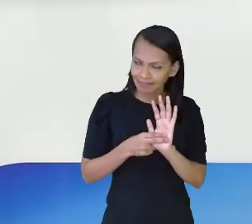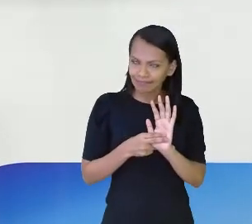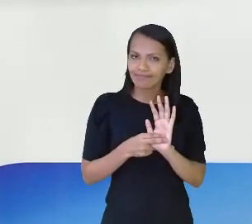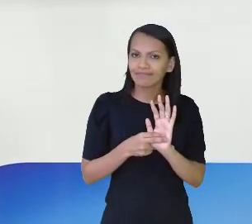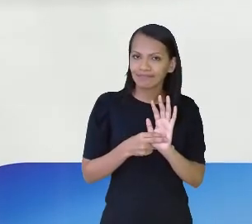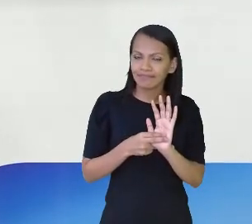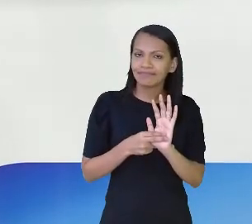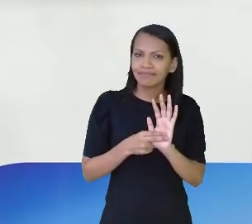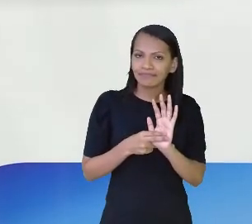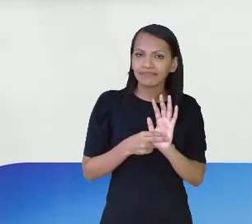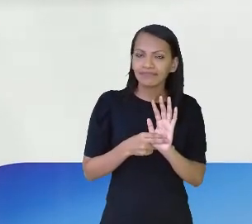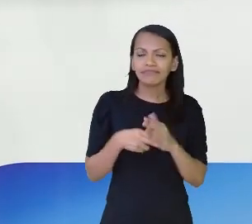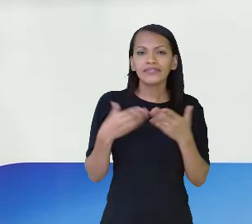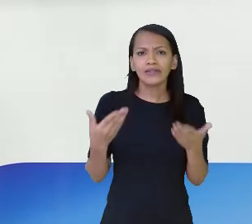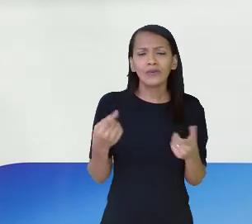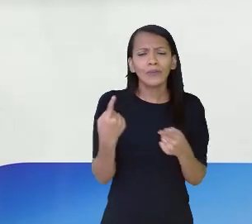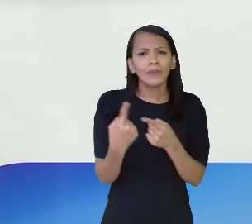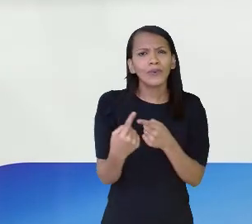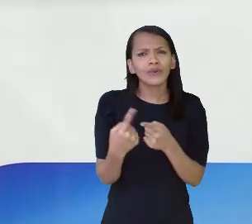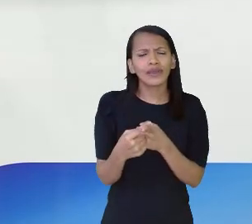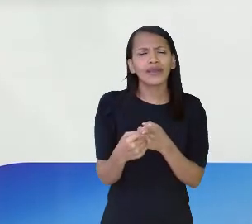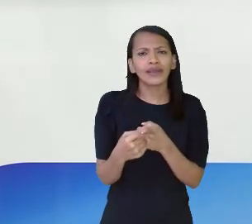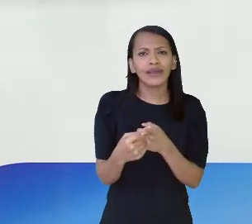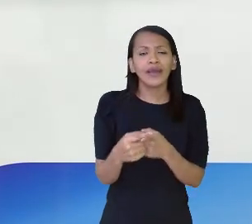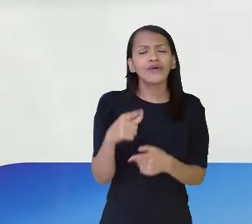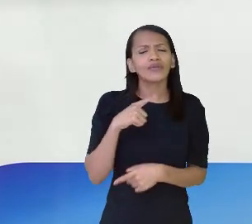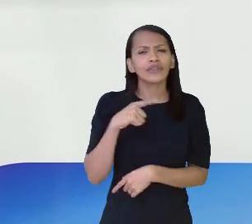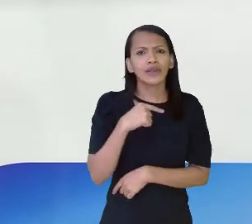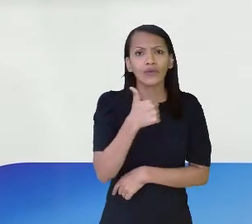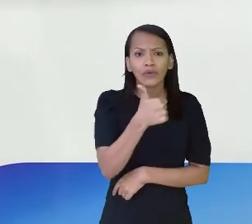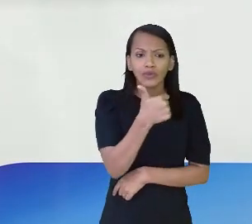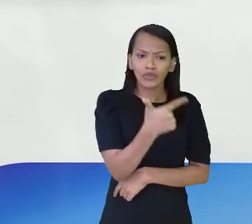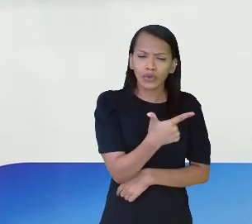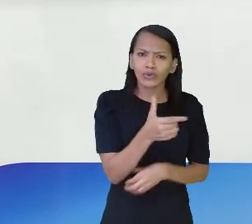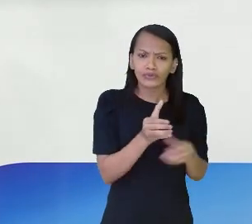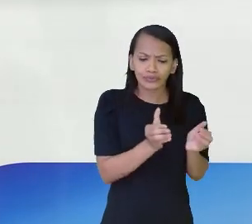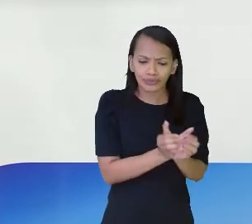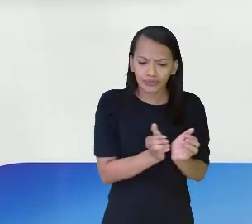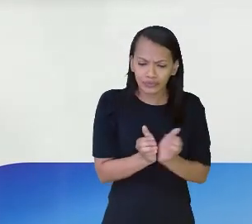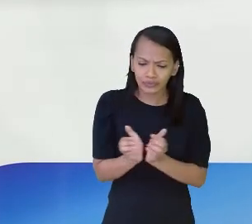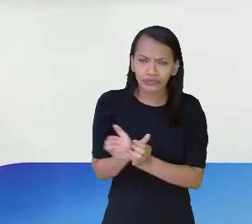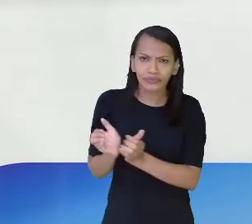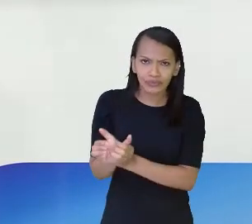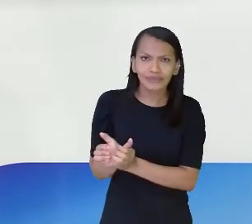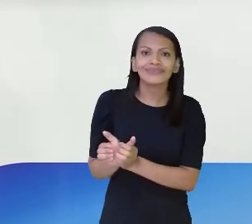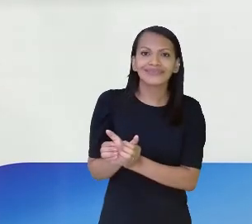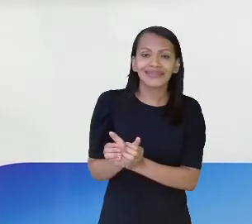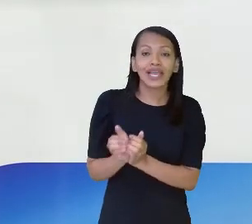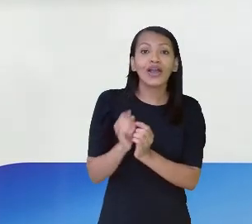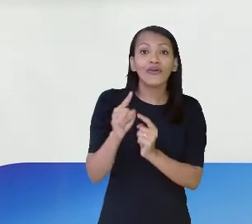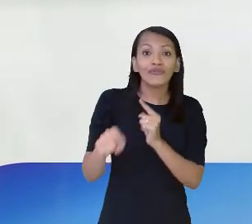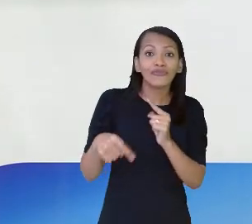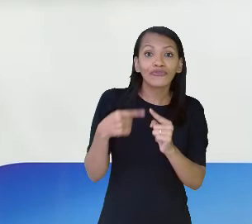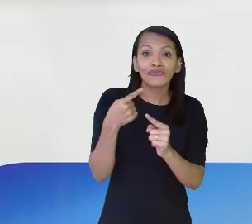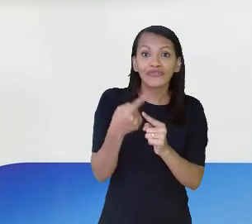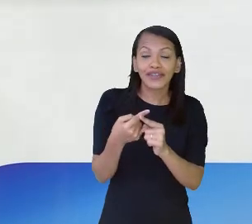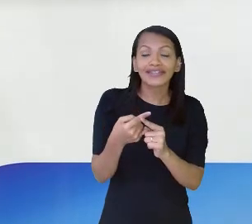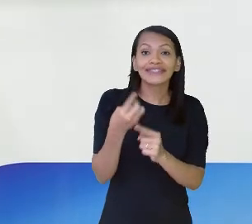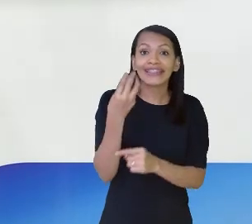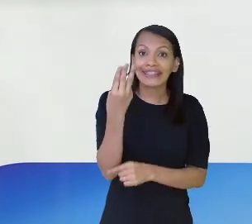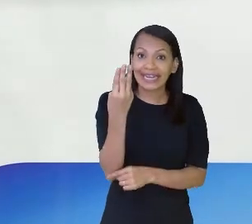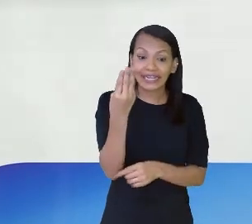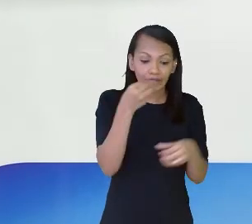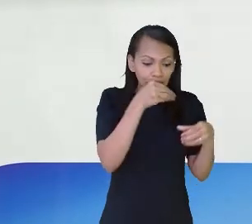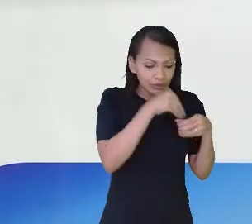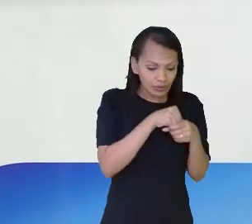vezes 3 peças. Então, seria 3 vezes 2, 6. 3 vezes 1,